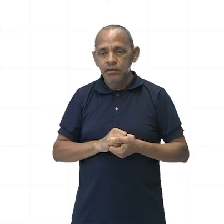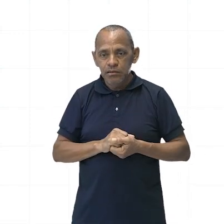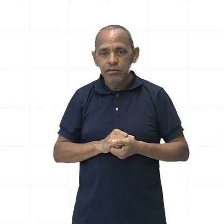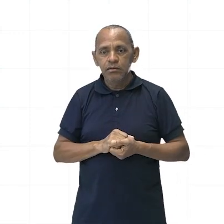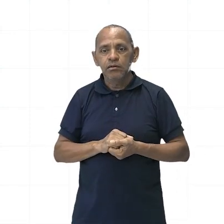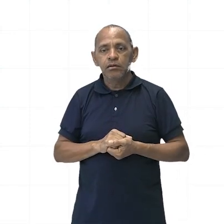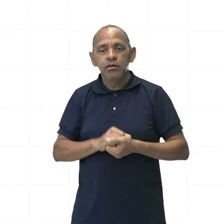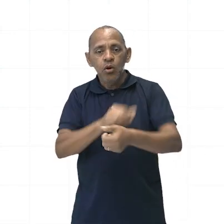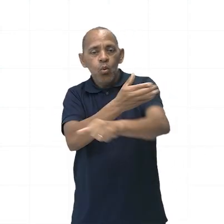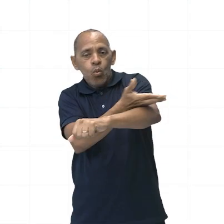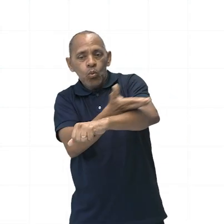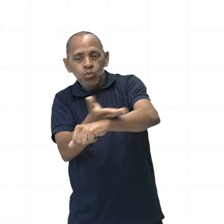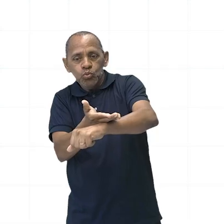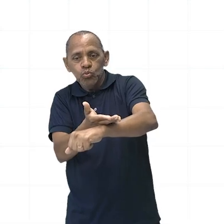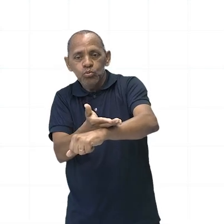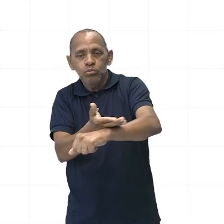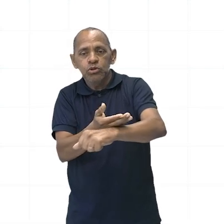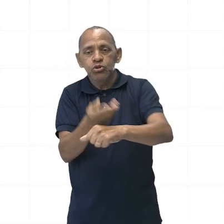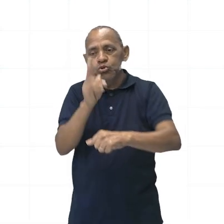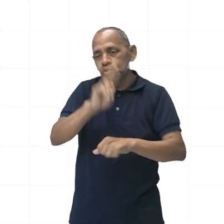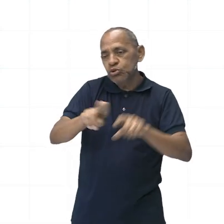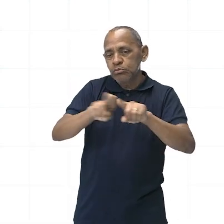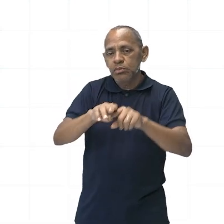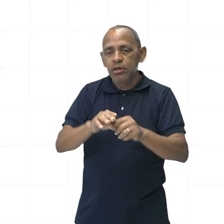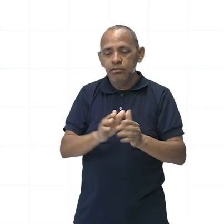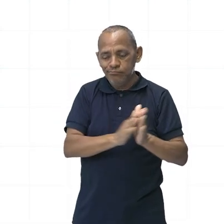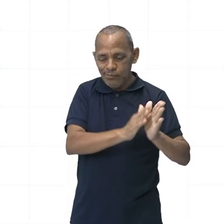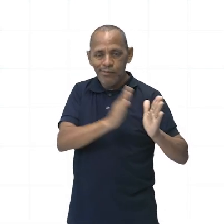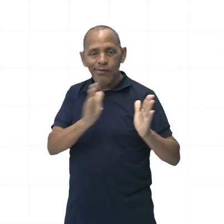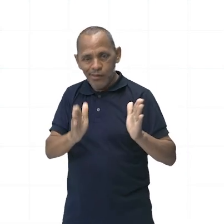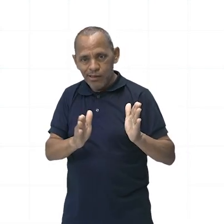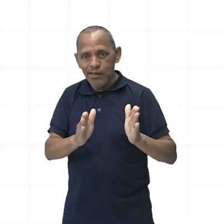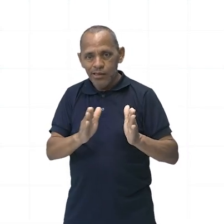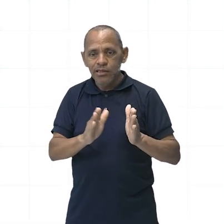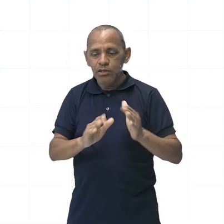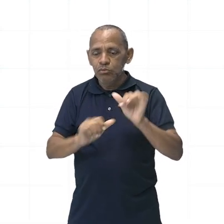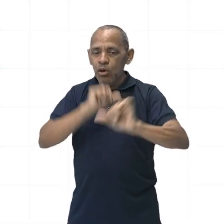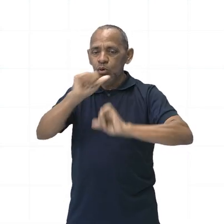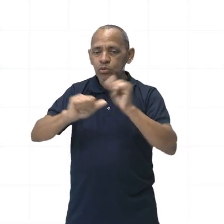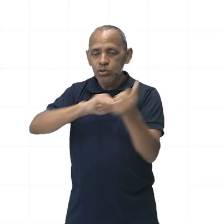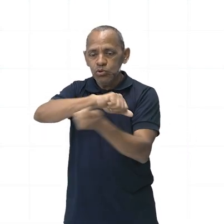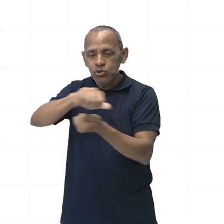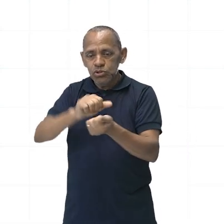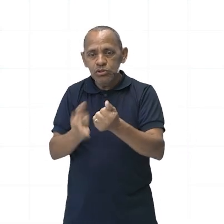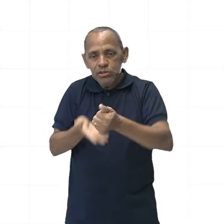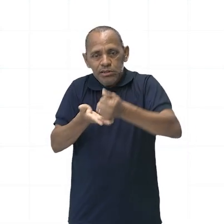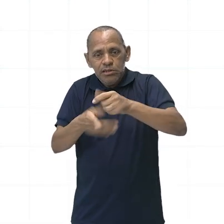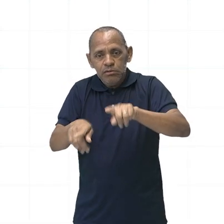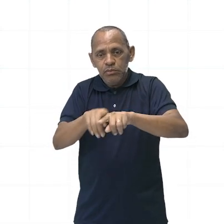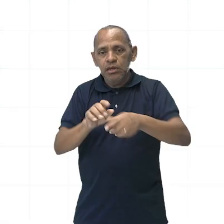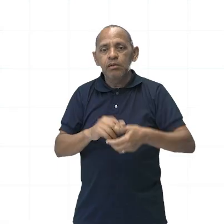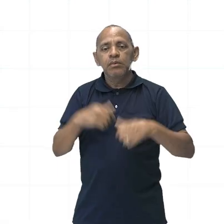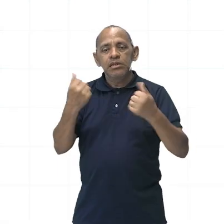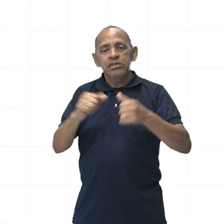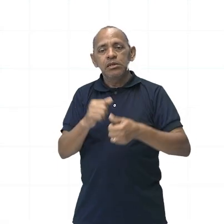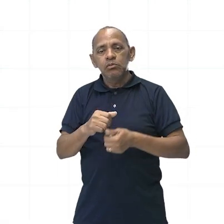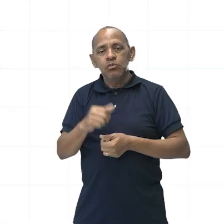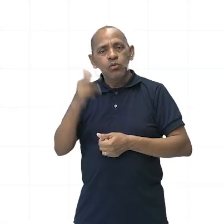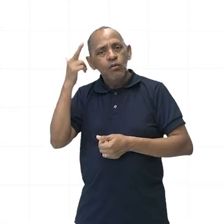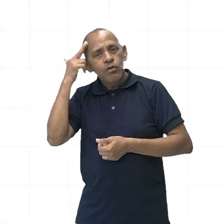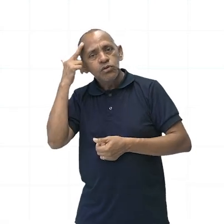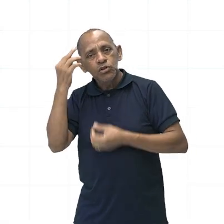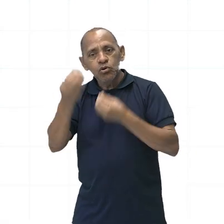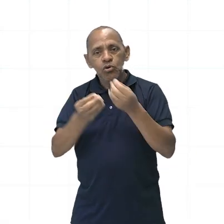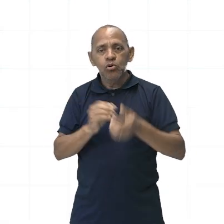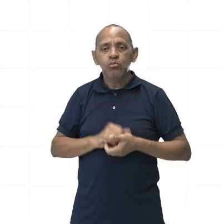nossos hábitos de consumo. É o primeiro passo para uma mudança sustentável. Devemos refletir sobre o que